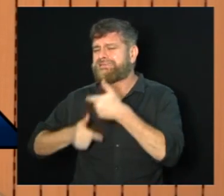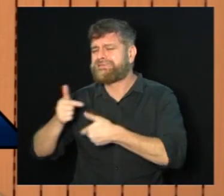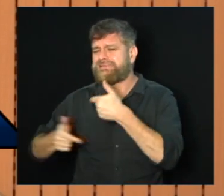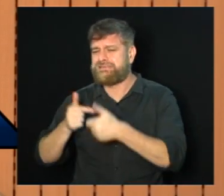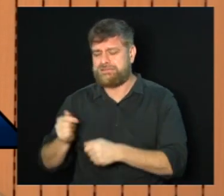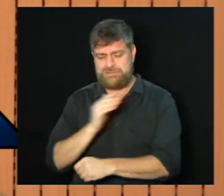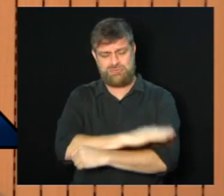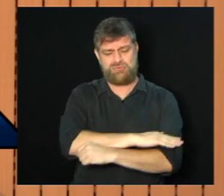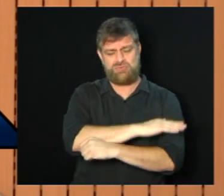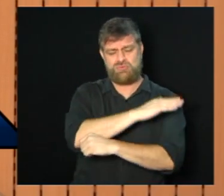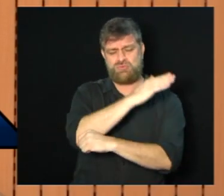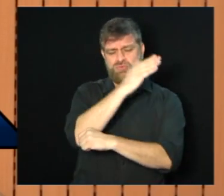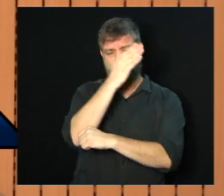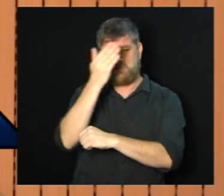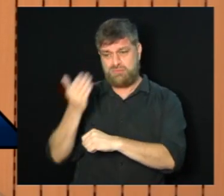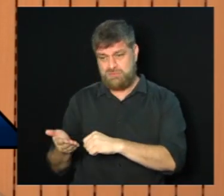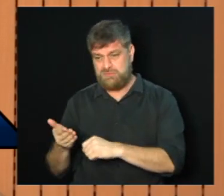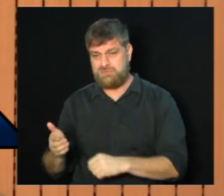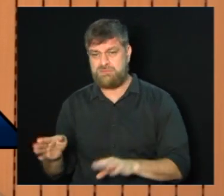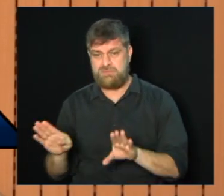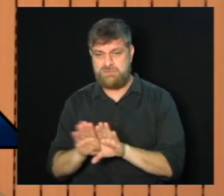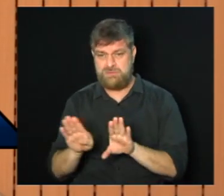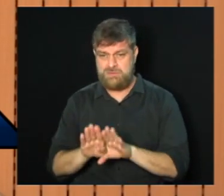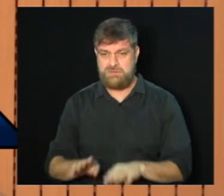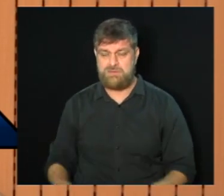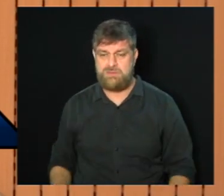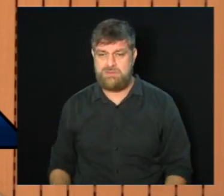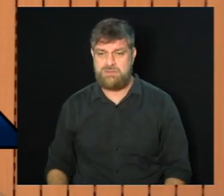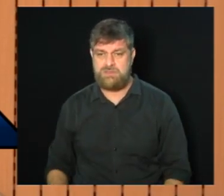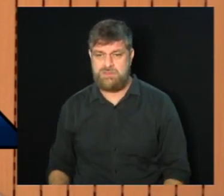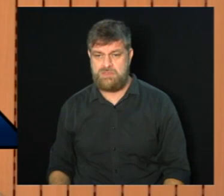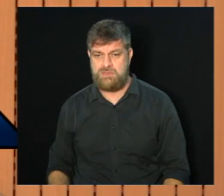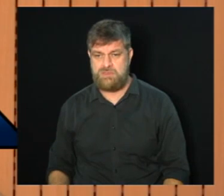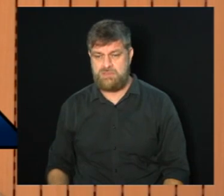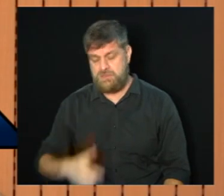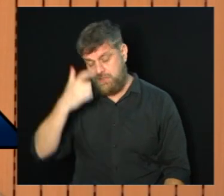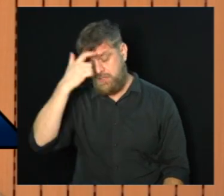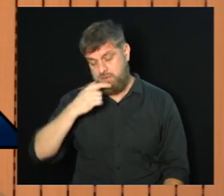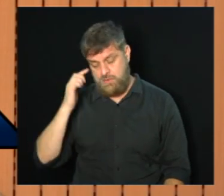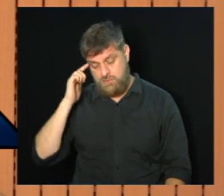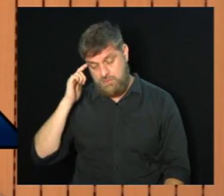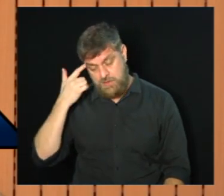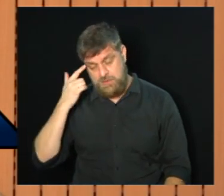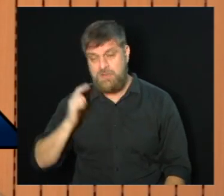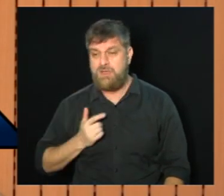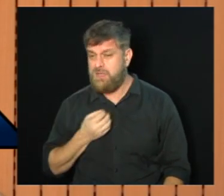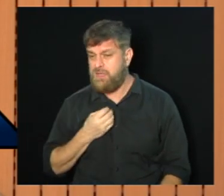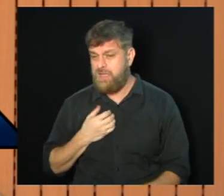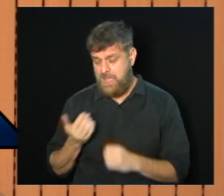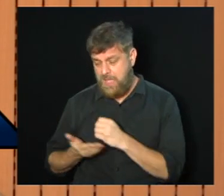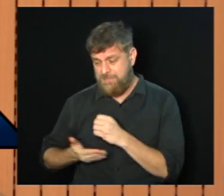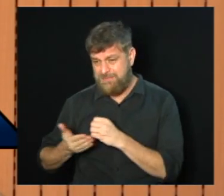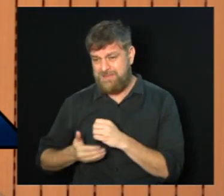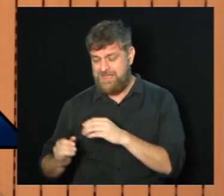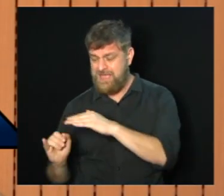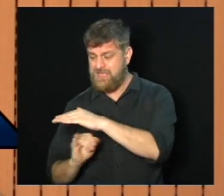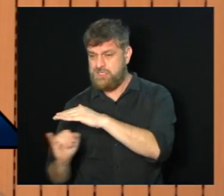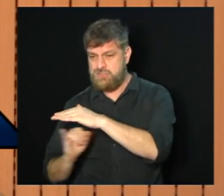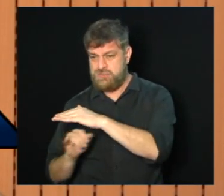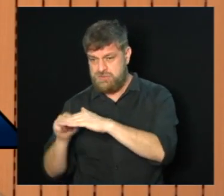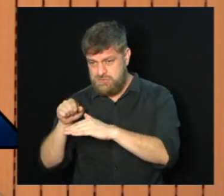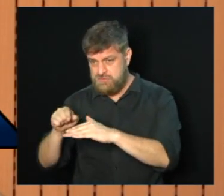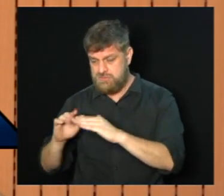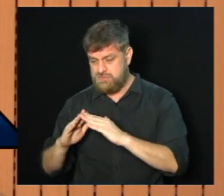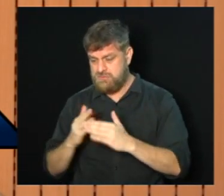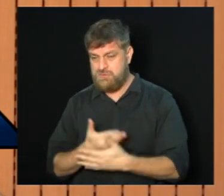período integral. Então também, senhores, seria fundamental que priorizassem as entidades,